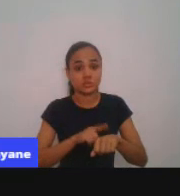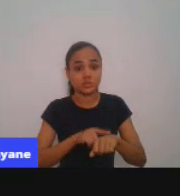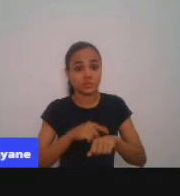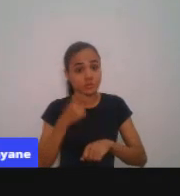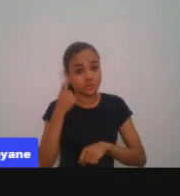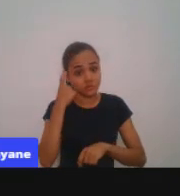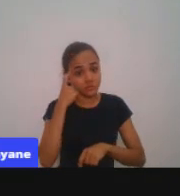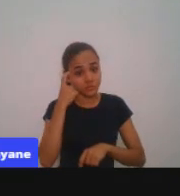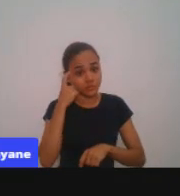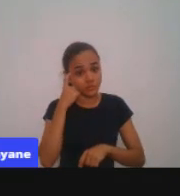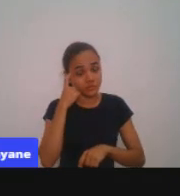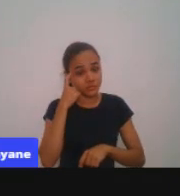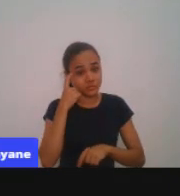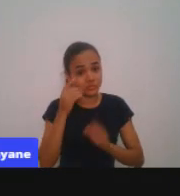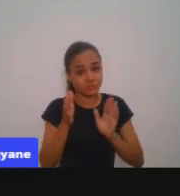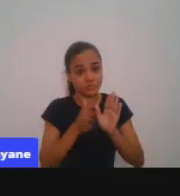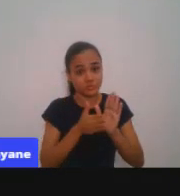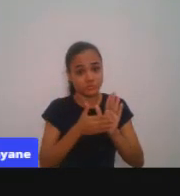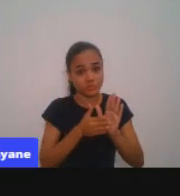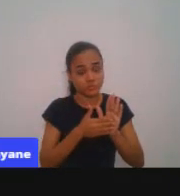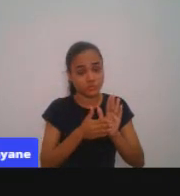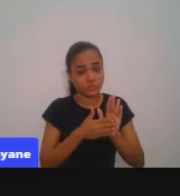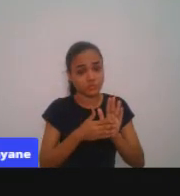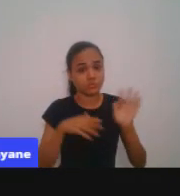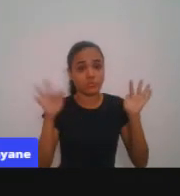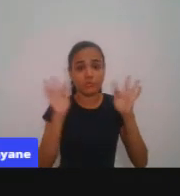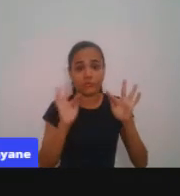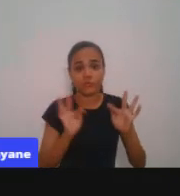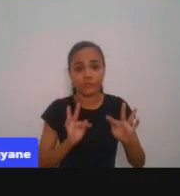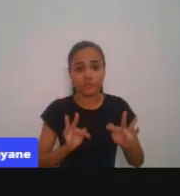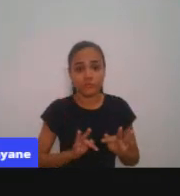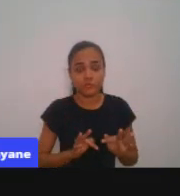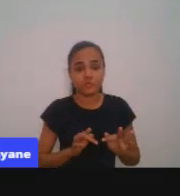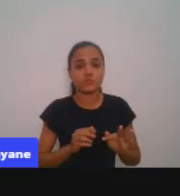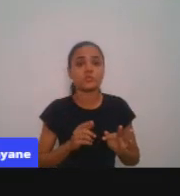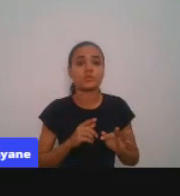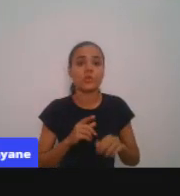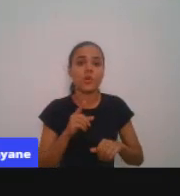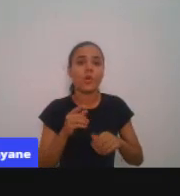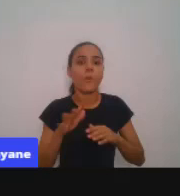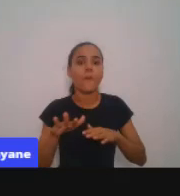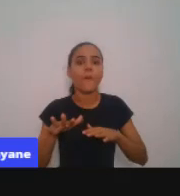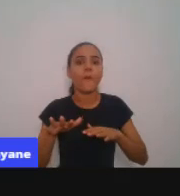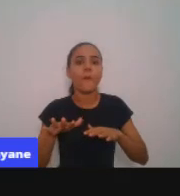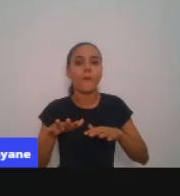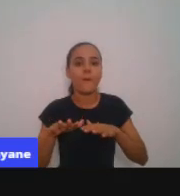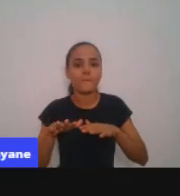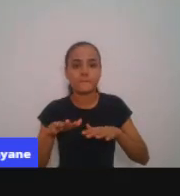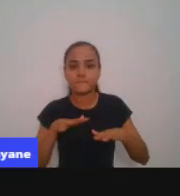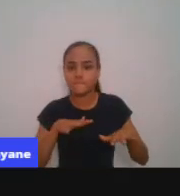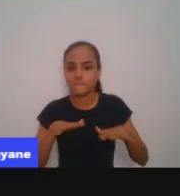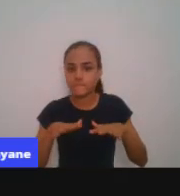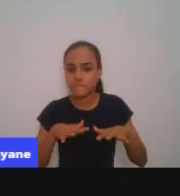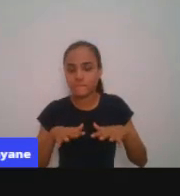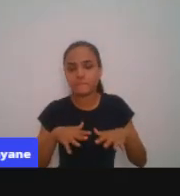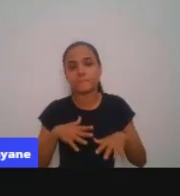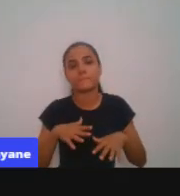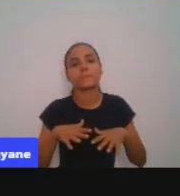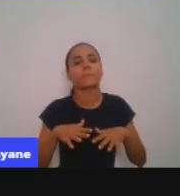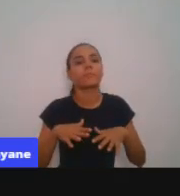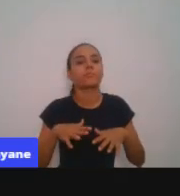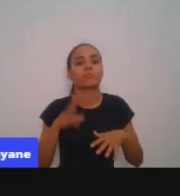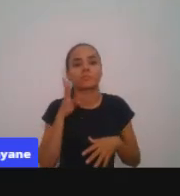isso nos deixou muito felizes. A gente fez um movimento bem bacana para pensar, olha, um material que seja atrativo, que